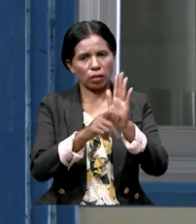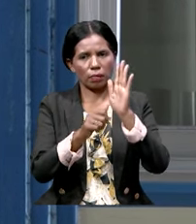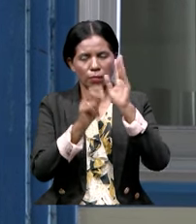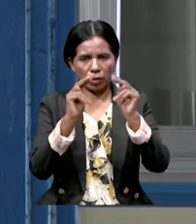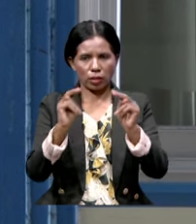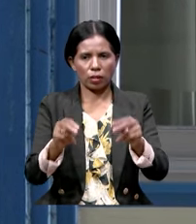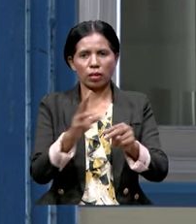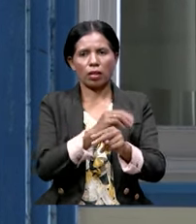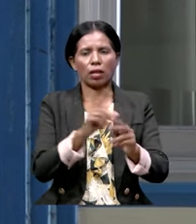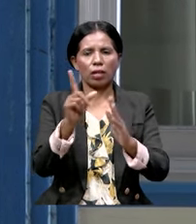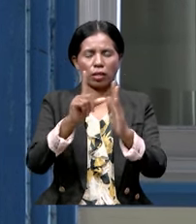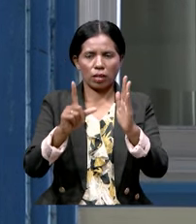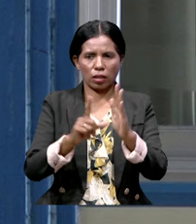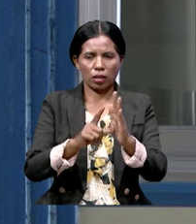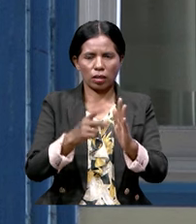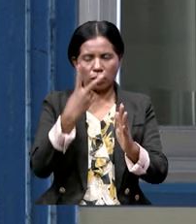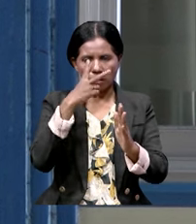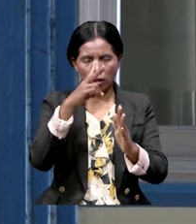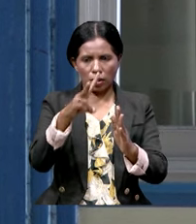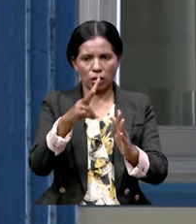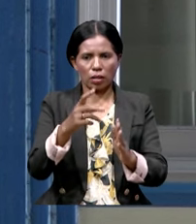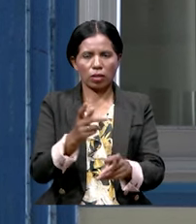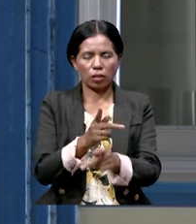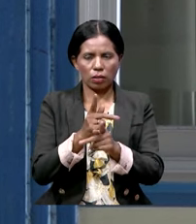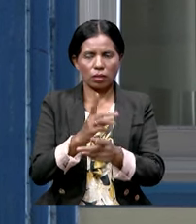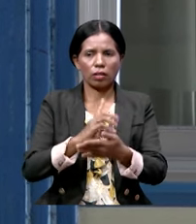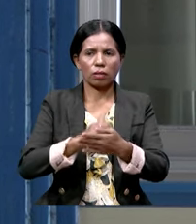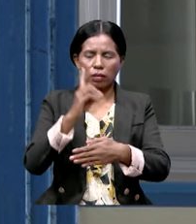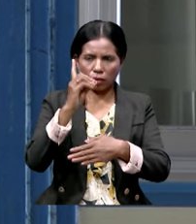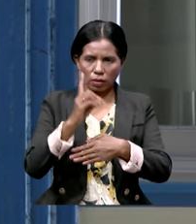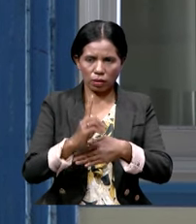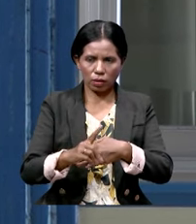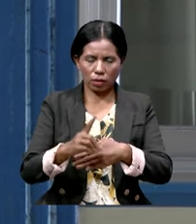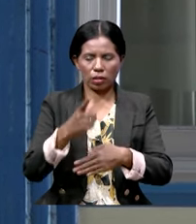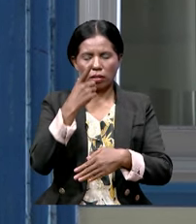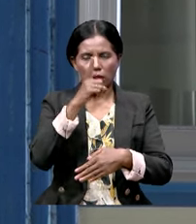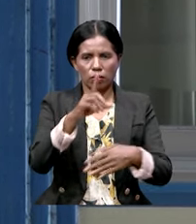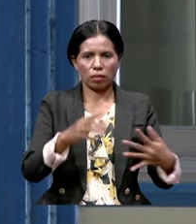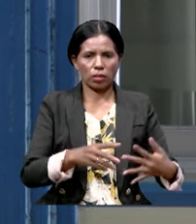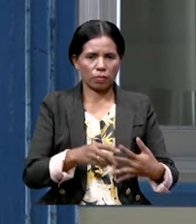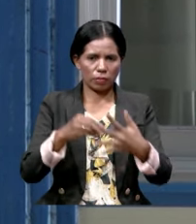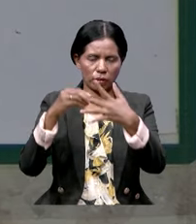duni lei ruma atu regula hodi asegura desenvolvimento lian oficial nian.